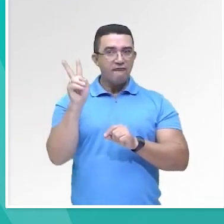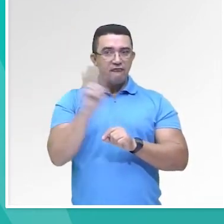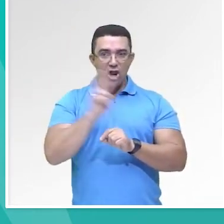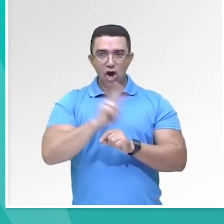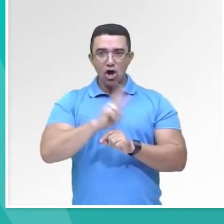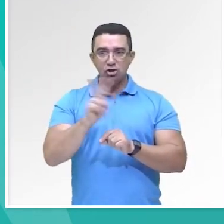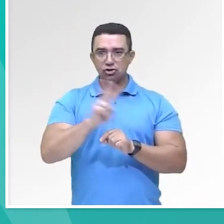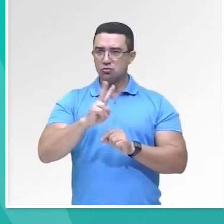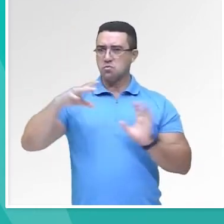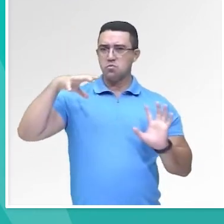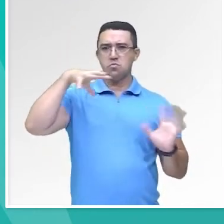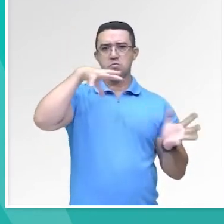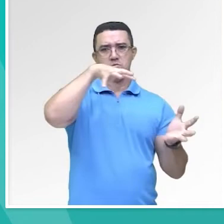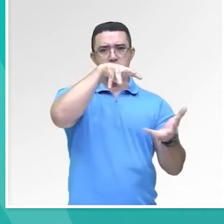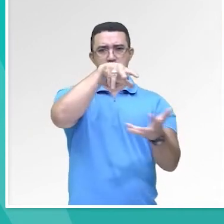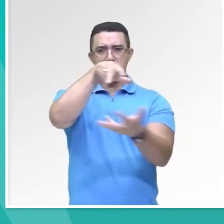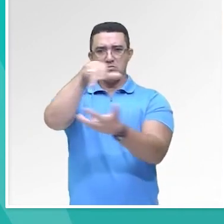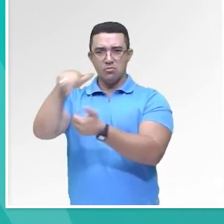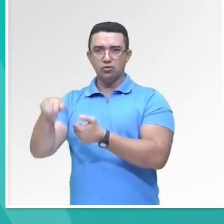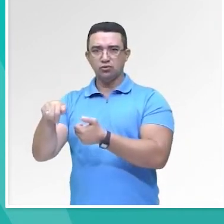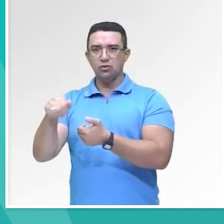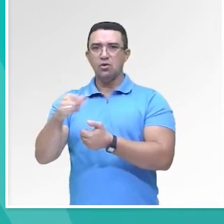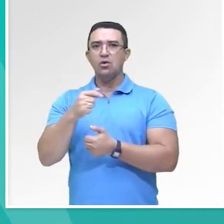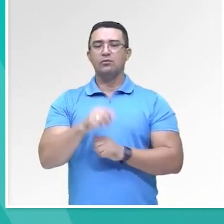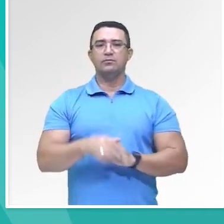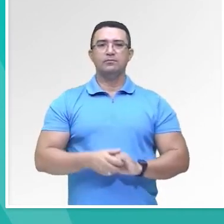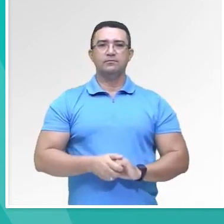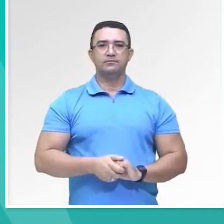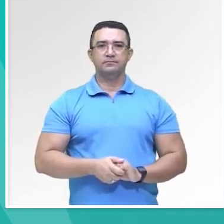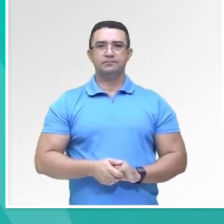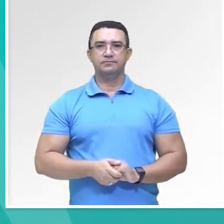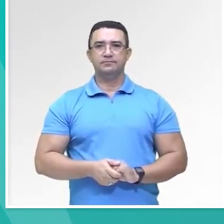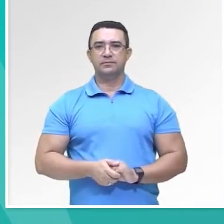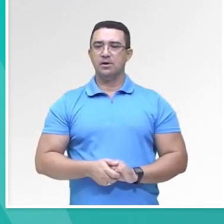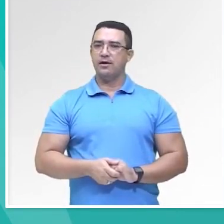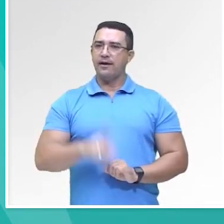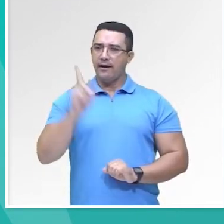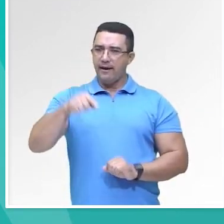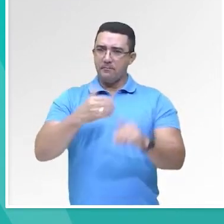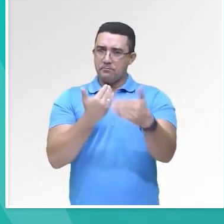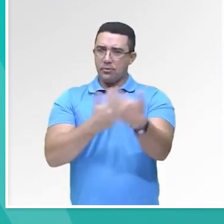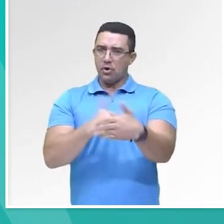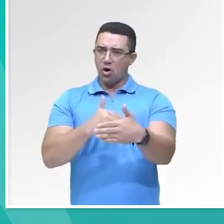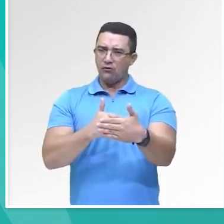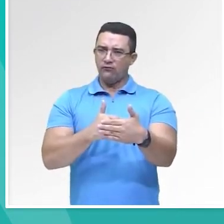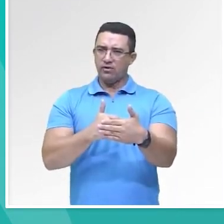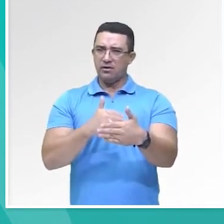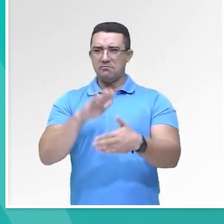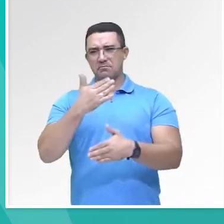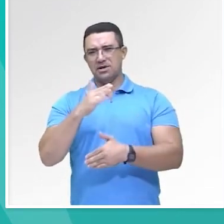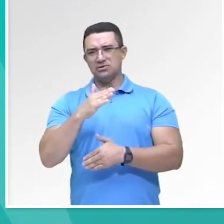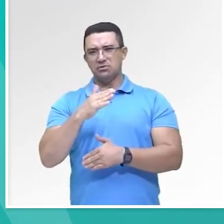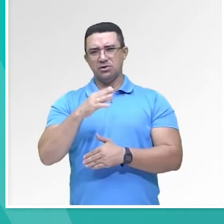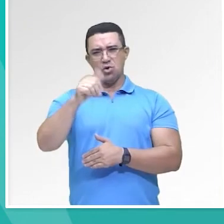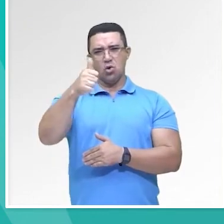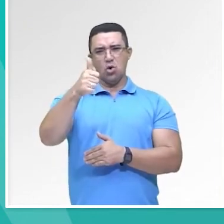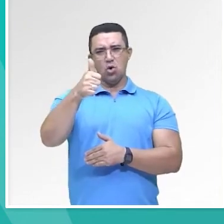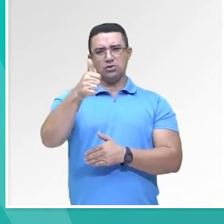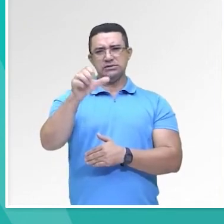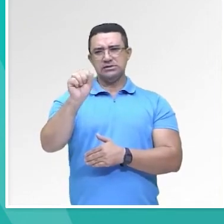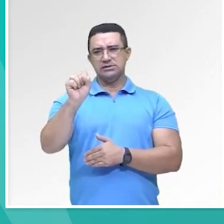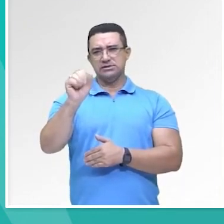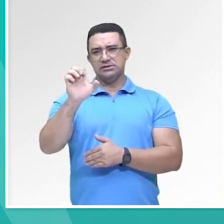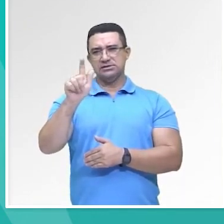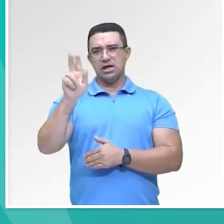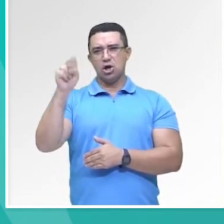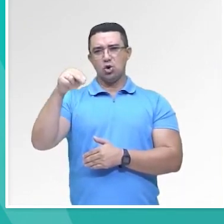que é considerado é o Usain Bolt. Normalmente essa prova ela dura menos de 11 segundos, só para vocês